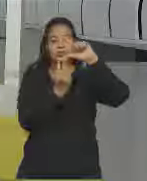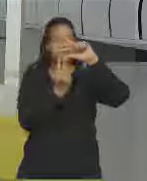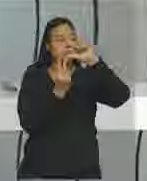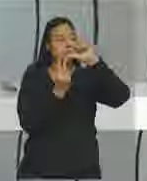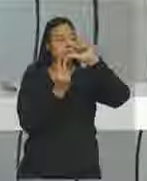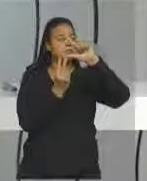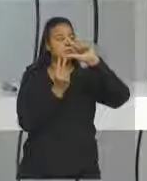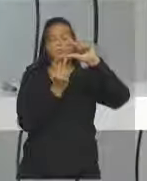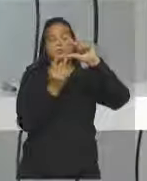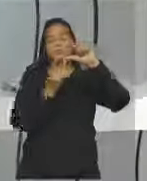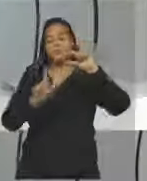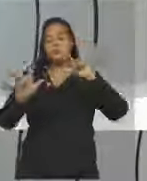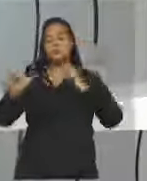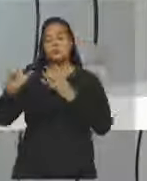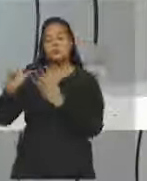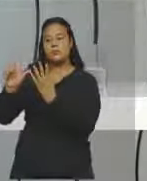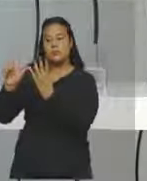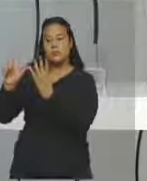L4,